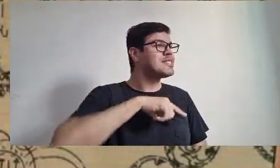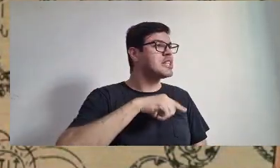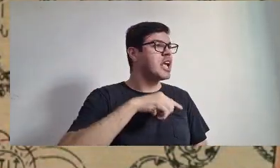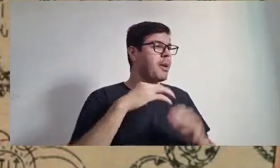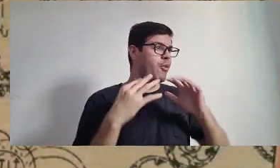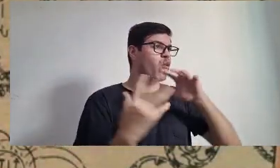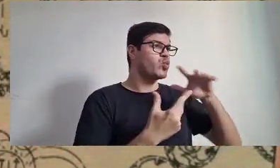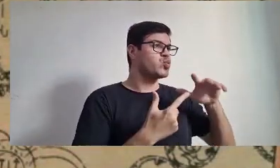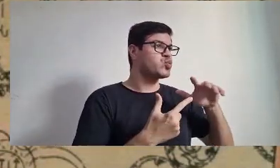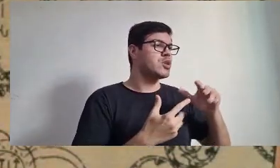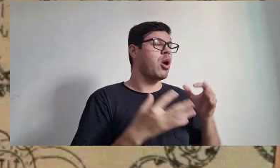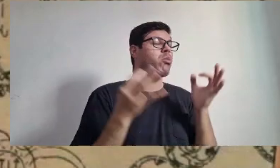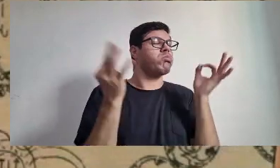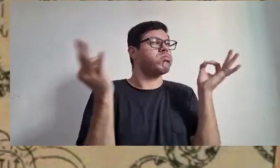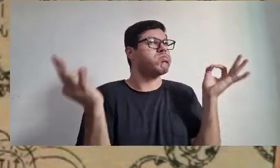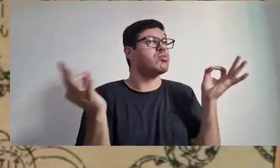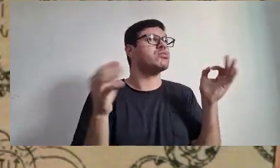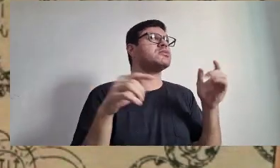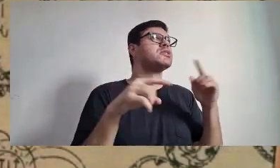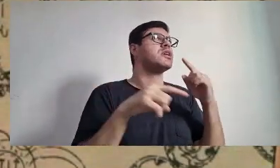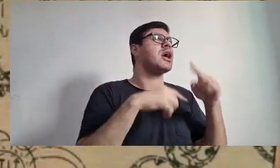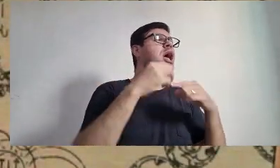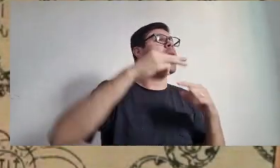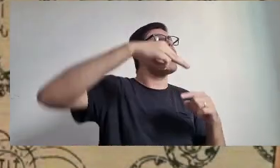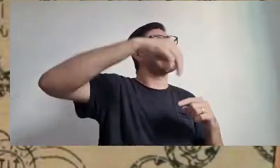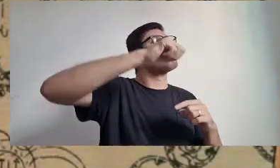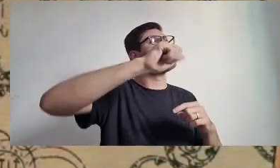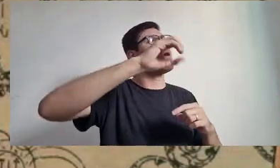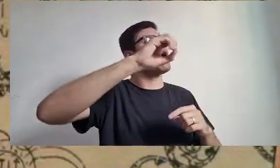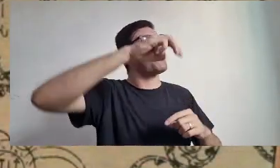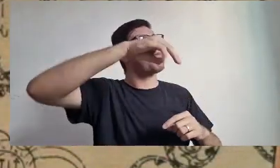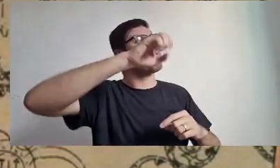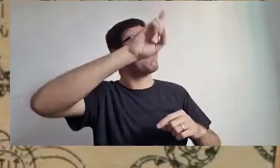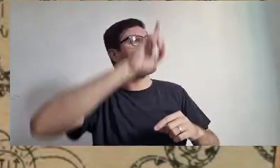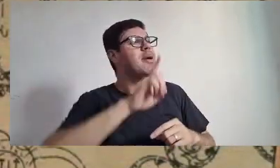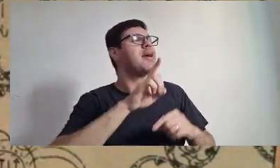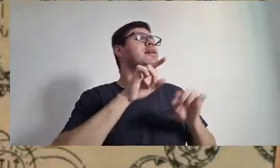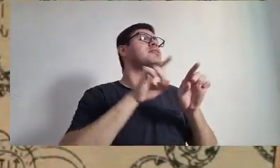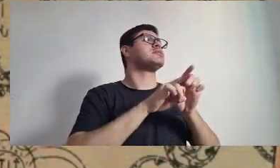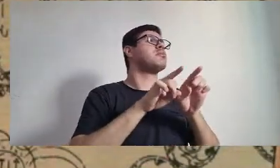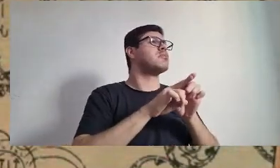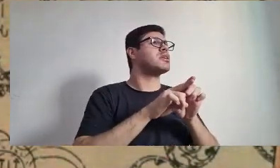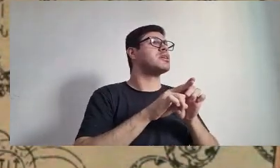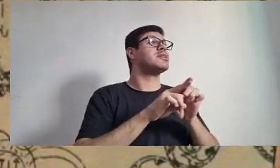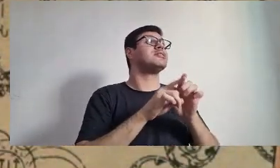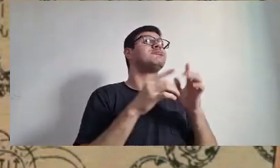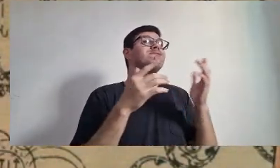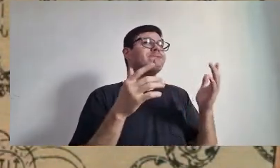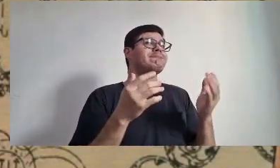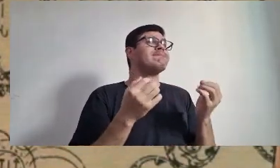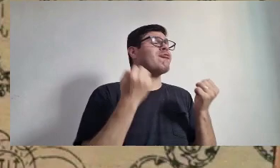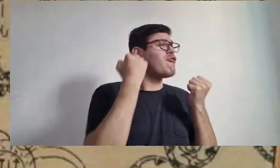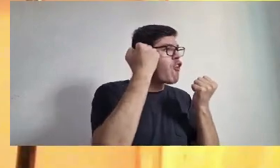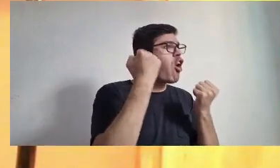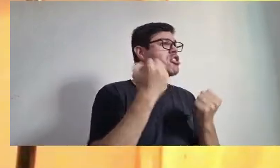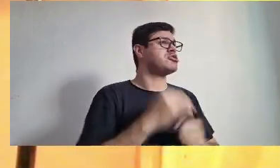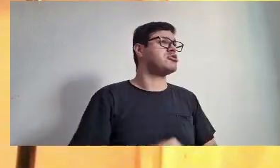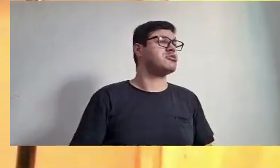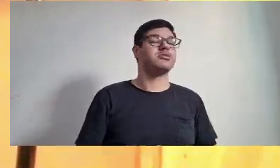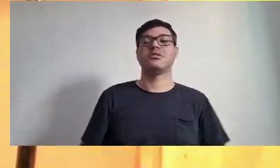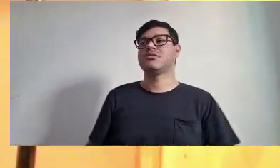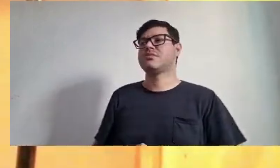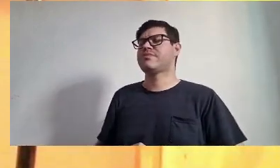e continuam no pó. Jesus não, ficou apenas 3 dias Sim, senhor. e ressuscitou. Mas